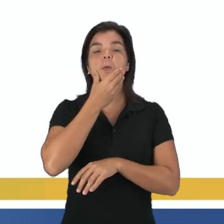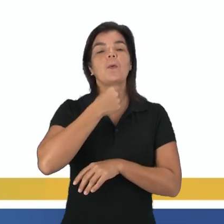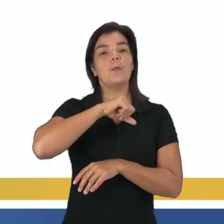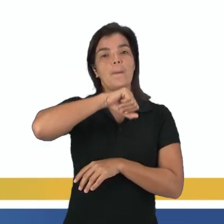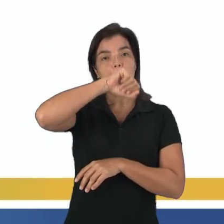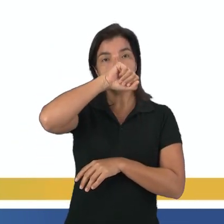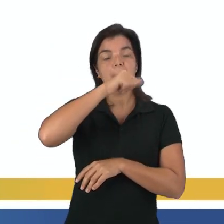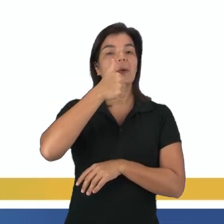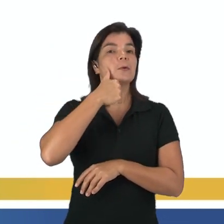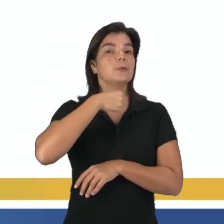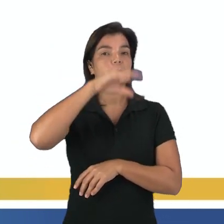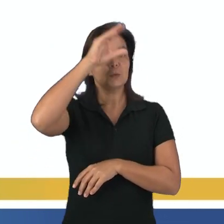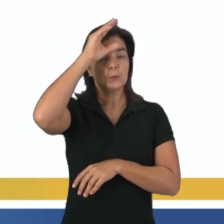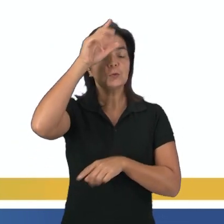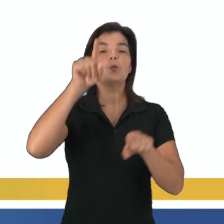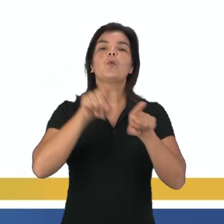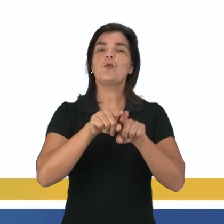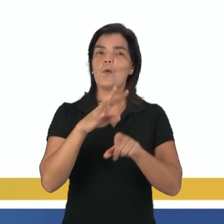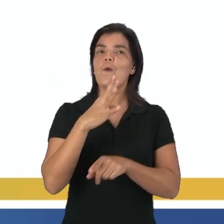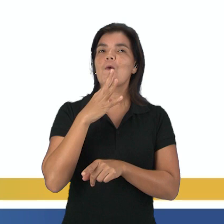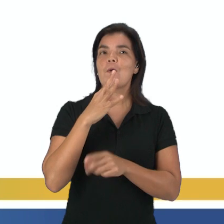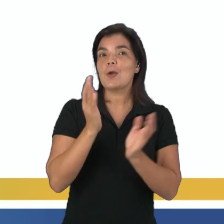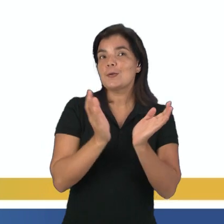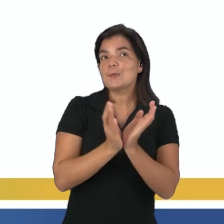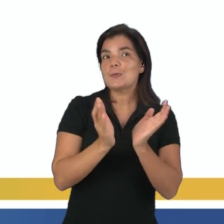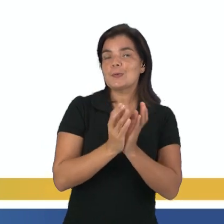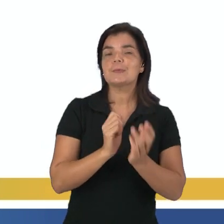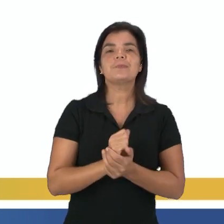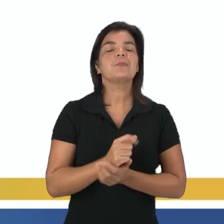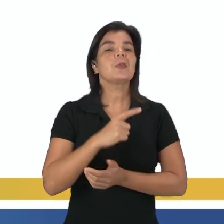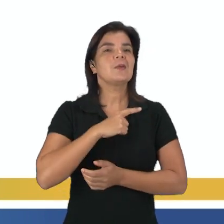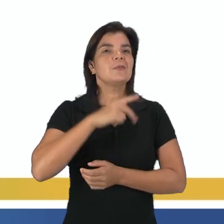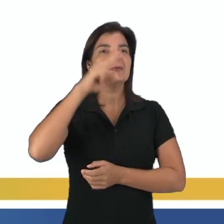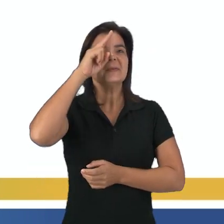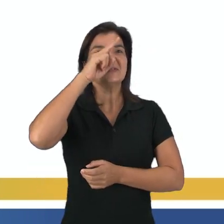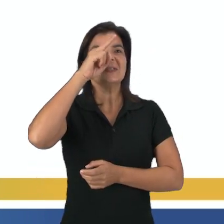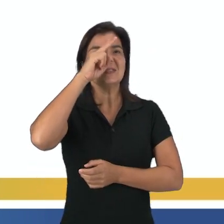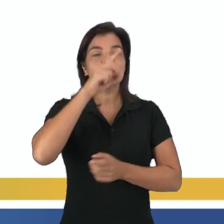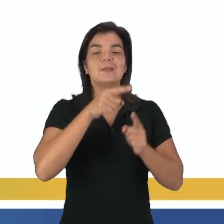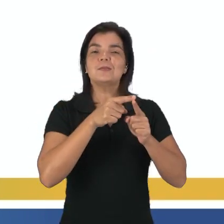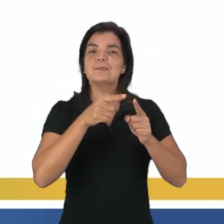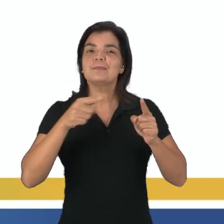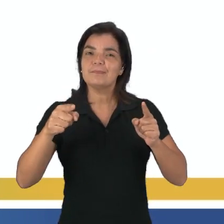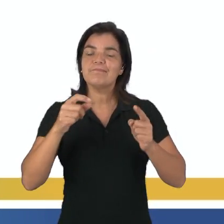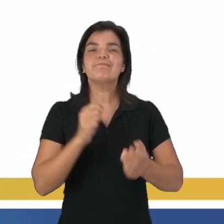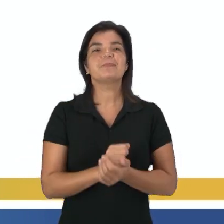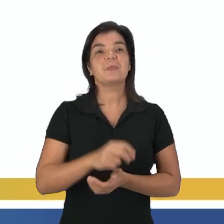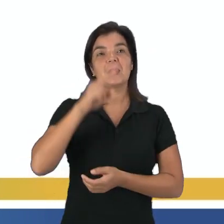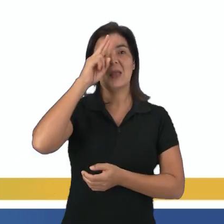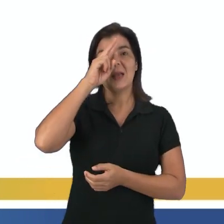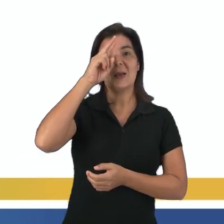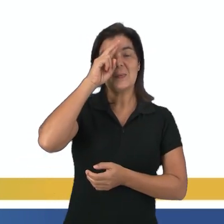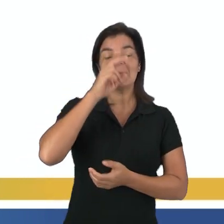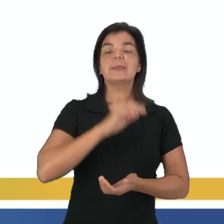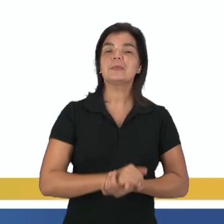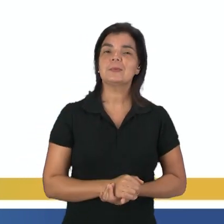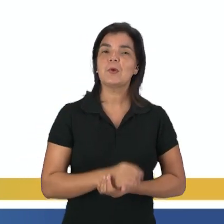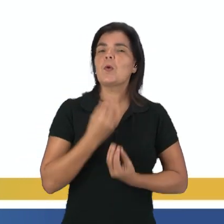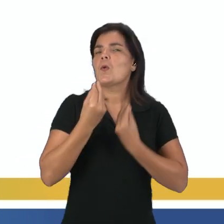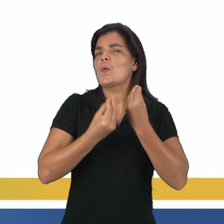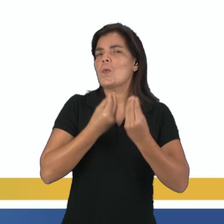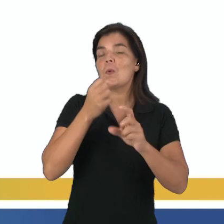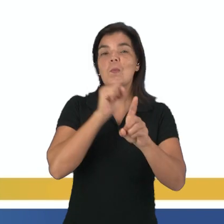pais, os seus tios conhecem essa banda. Eles vão ter uma lembrança desse tempo, uma lembrança dessa época,